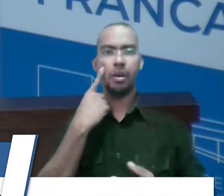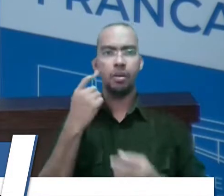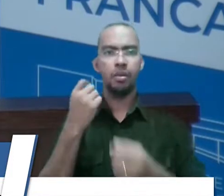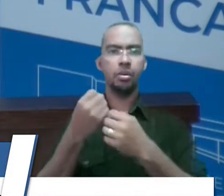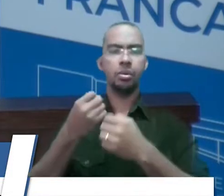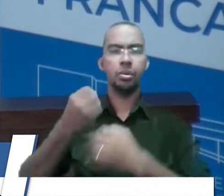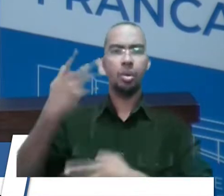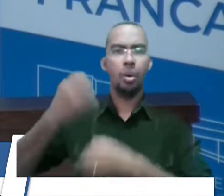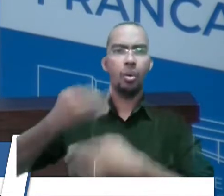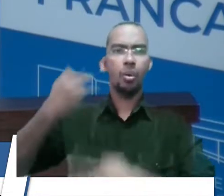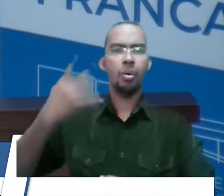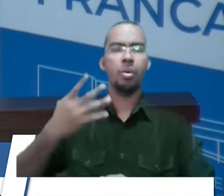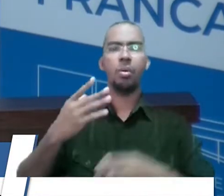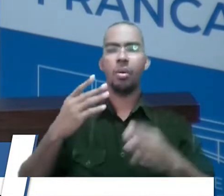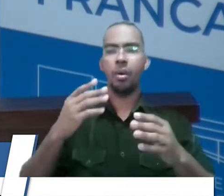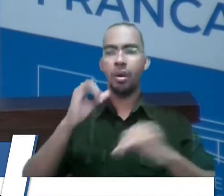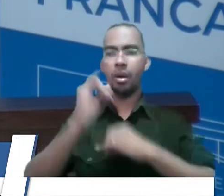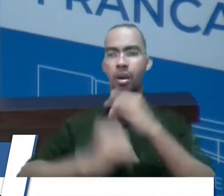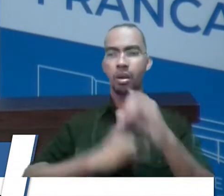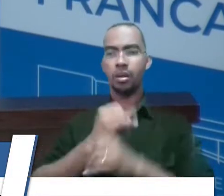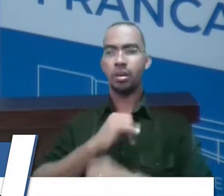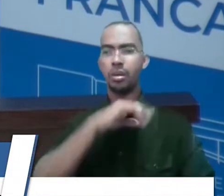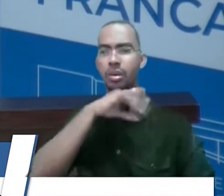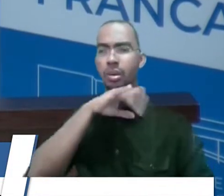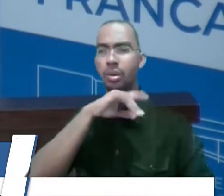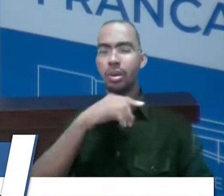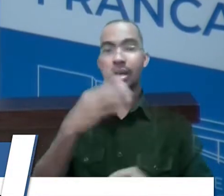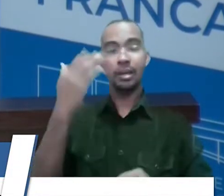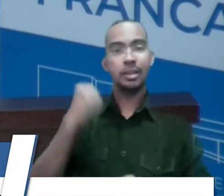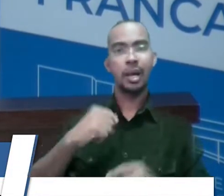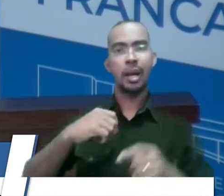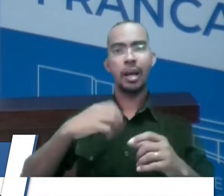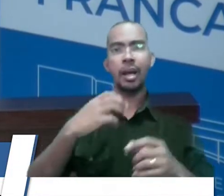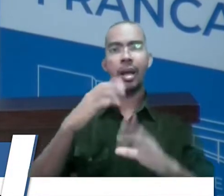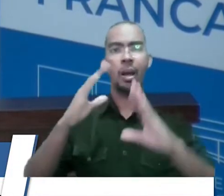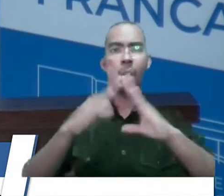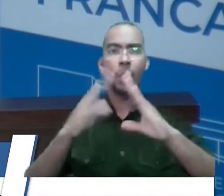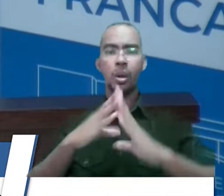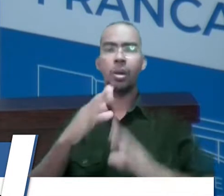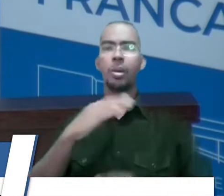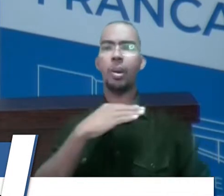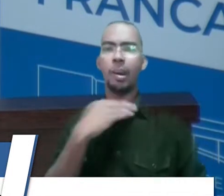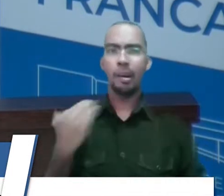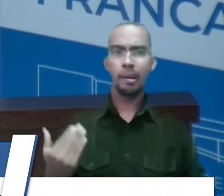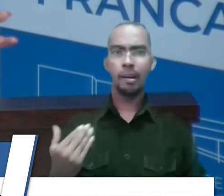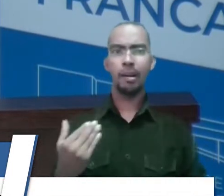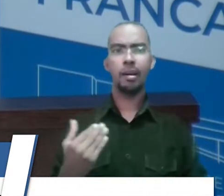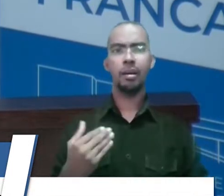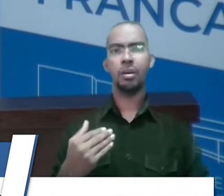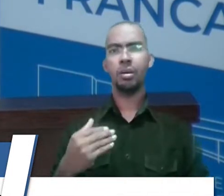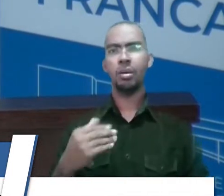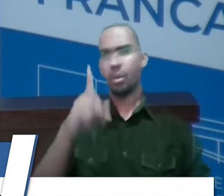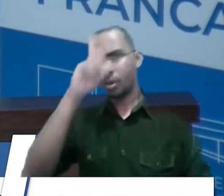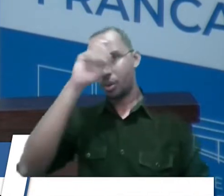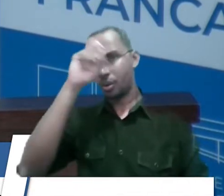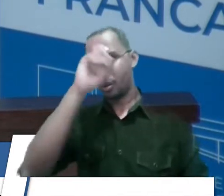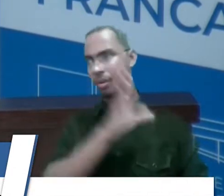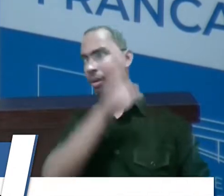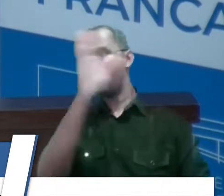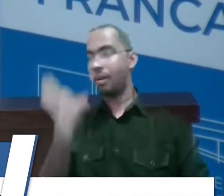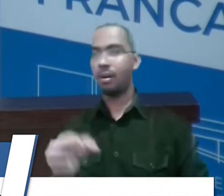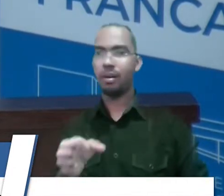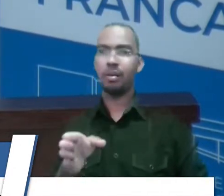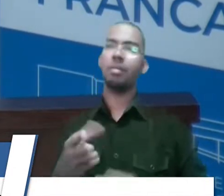ficando indignada. Sabe que o Canil Municipal mata, que o hospital da Unifran leva os animais para lá? Pelo amor